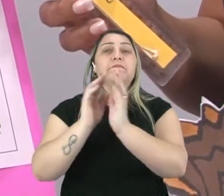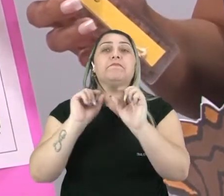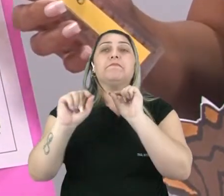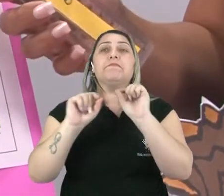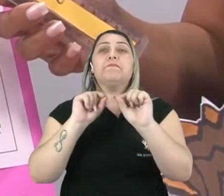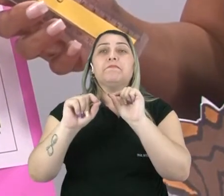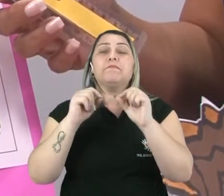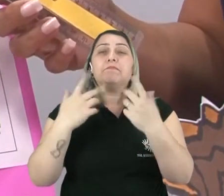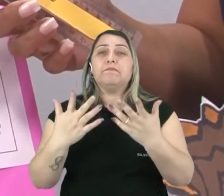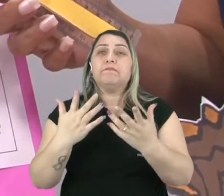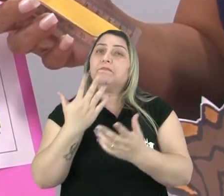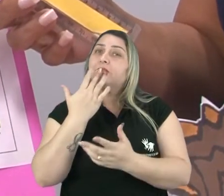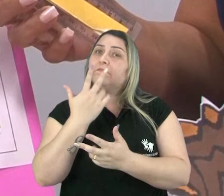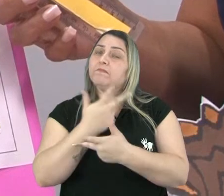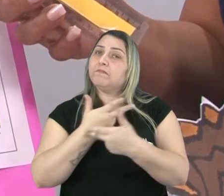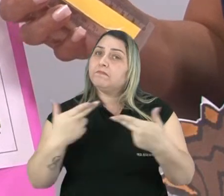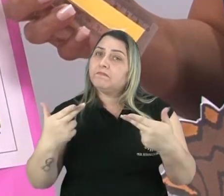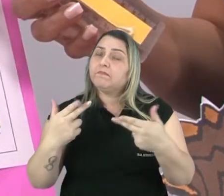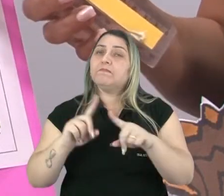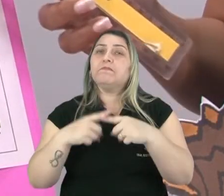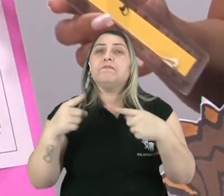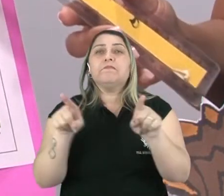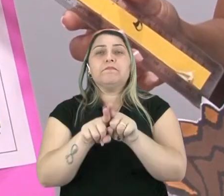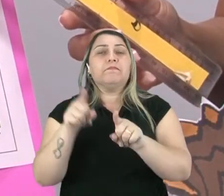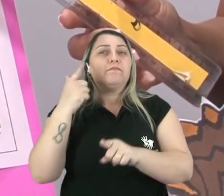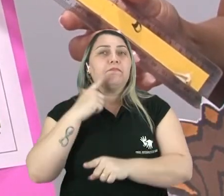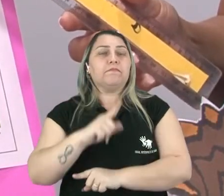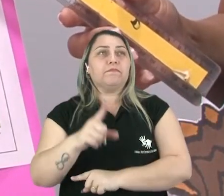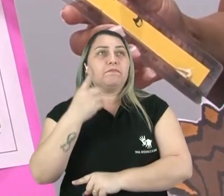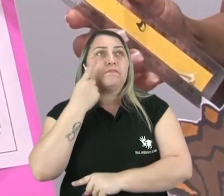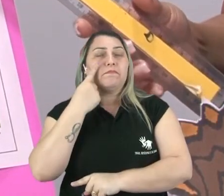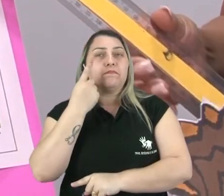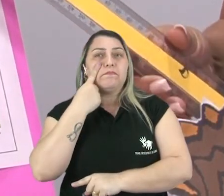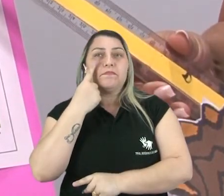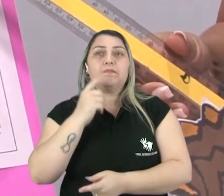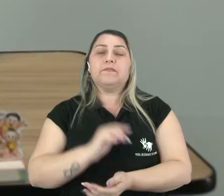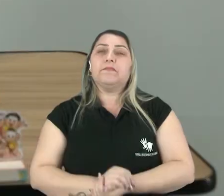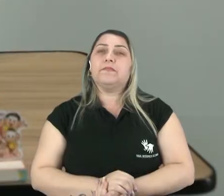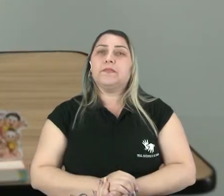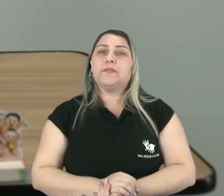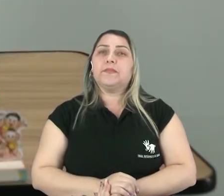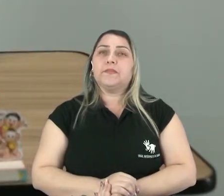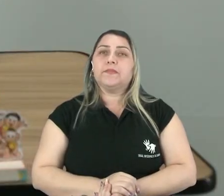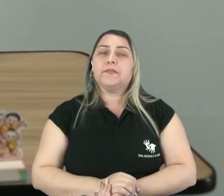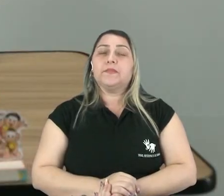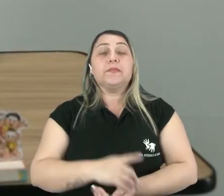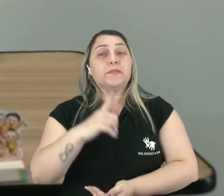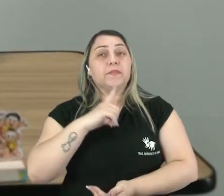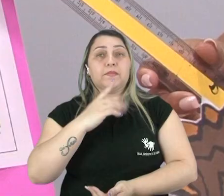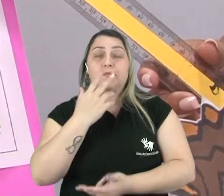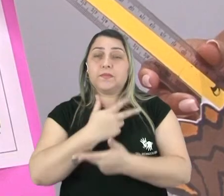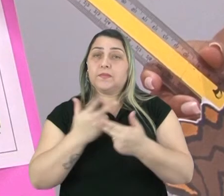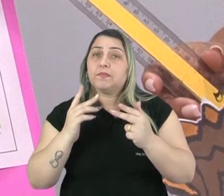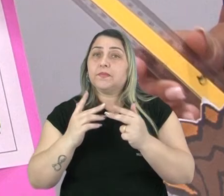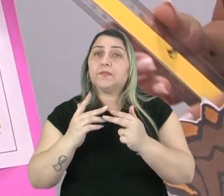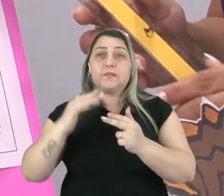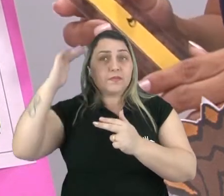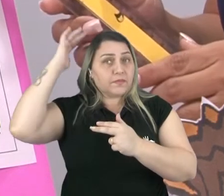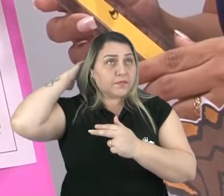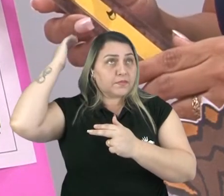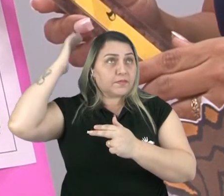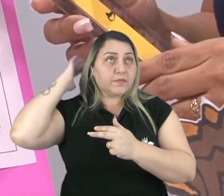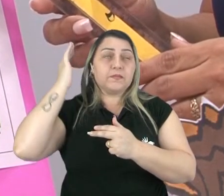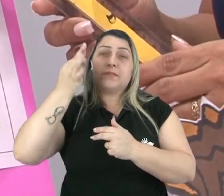São coloridos, mas também nós conseguimos observar que tem cores no fundo.